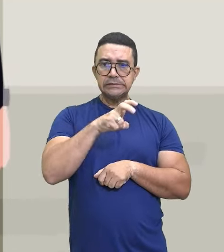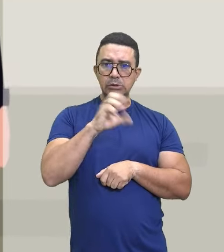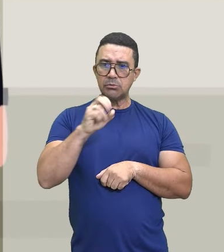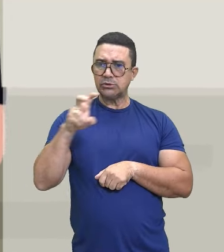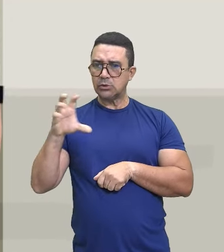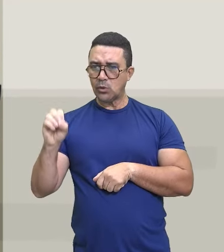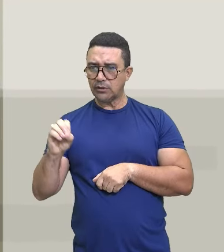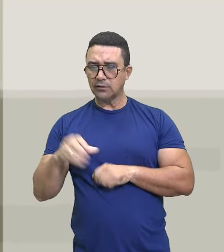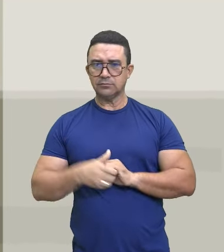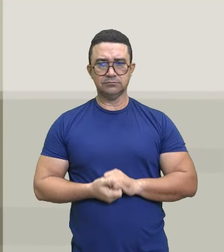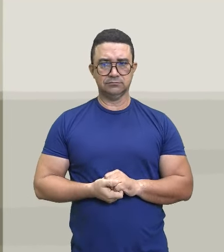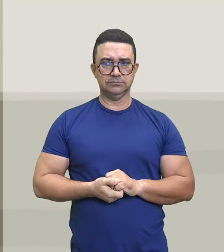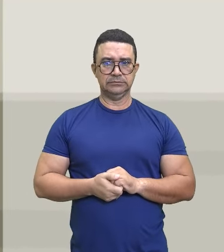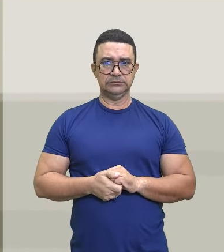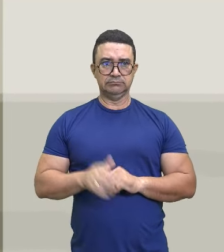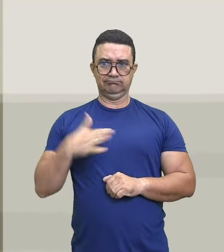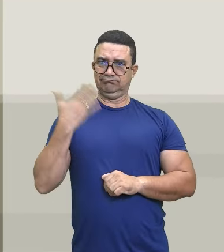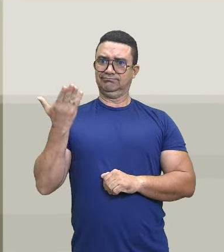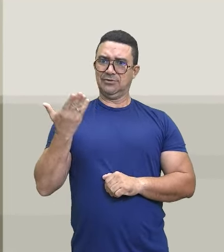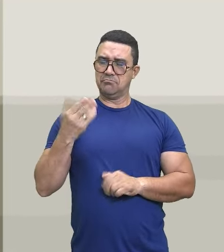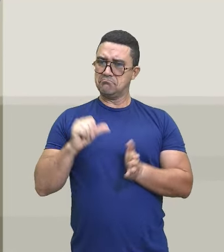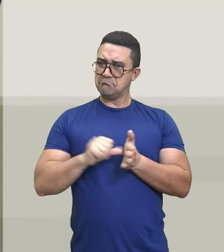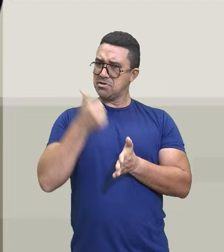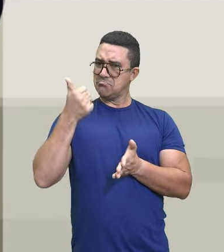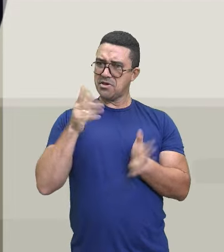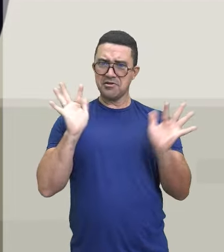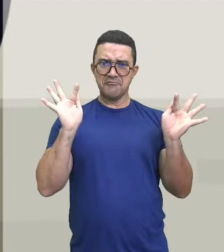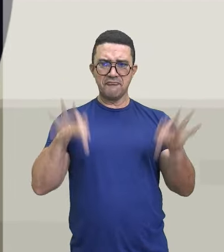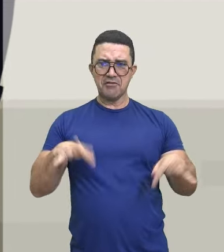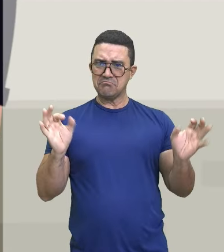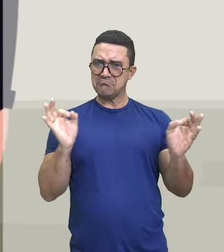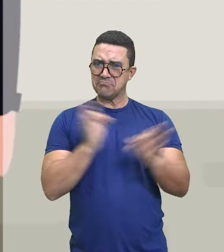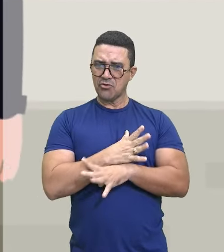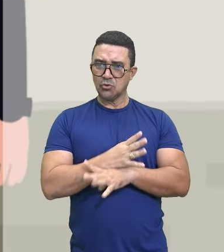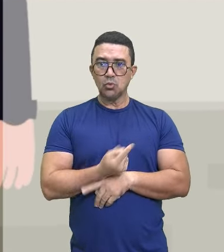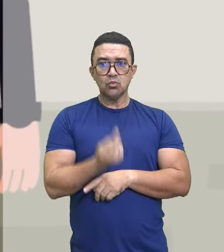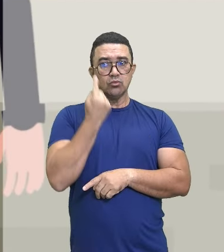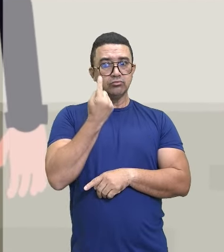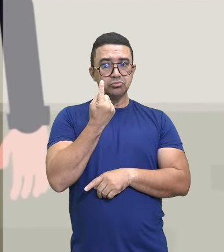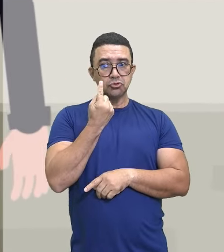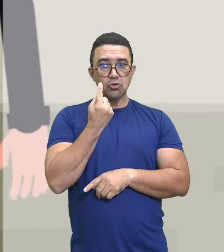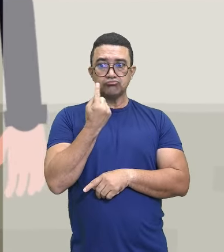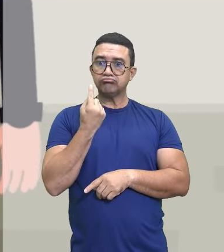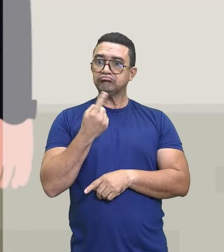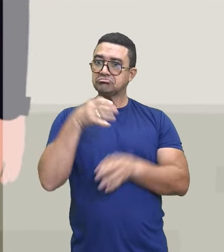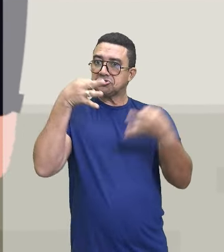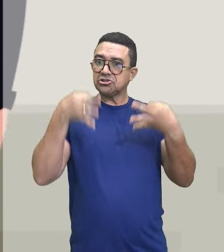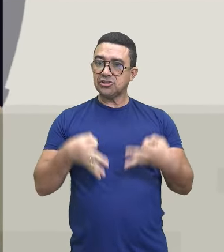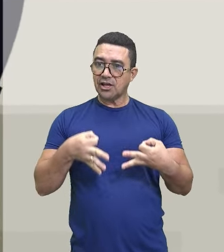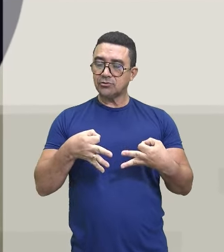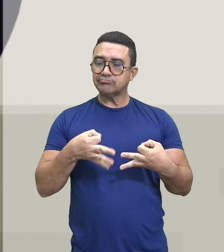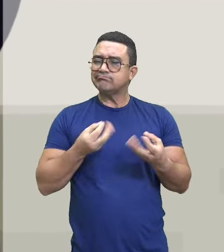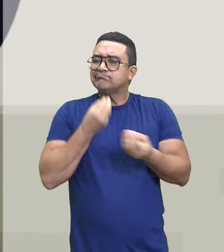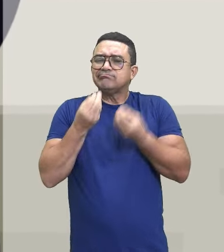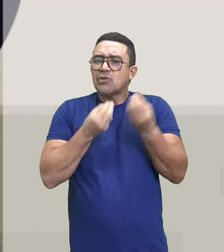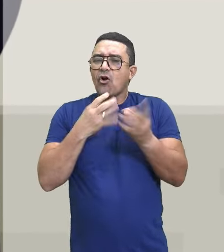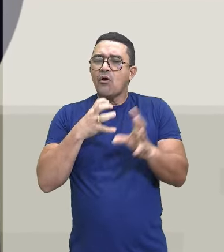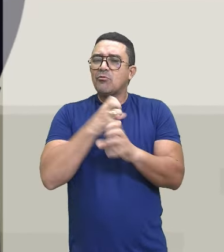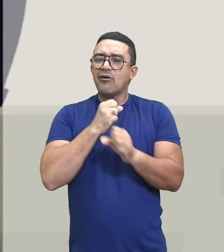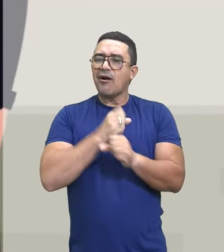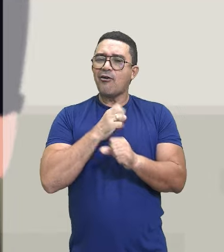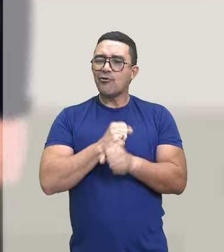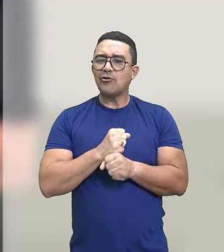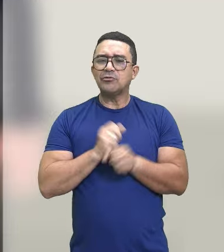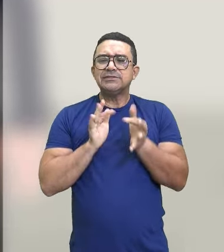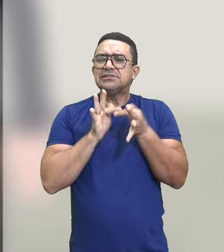5.050. Foi o primeiro a terminar e o único a acertar. Veja como ele resolveu esse problema de forma